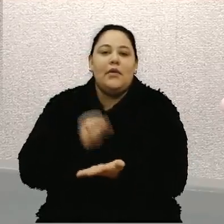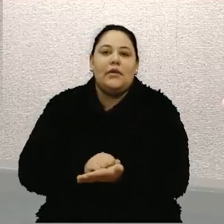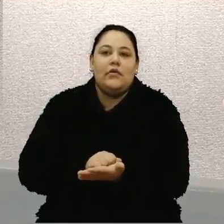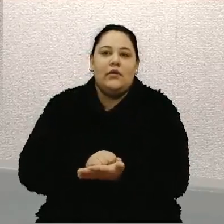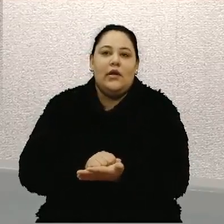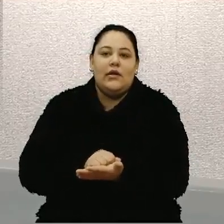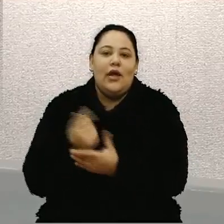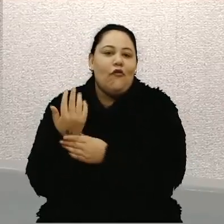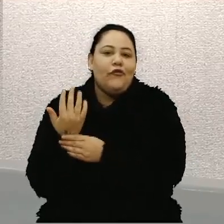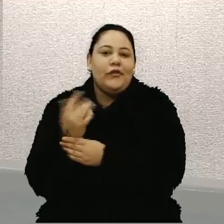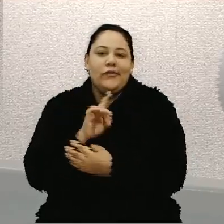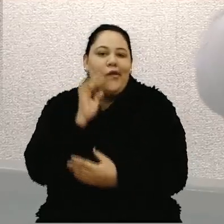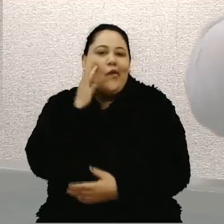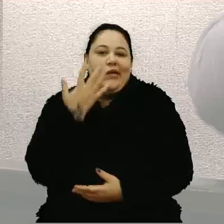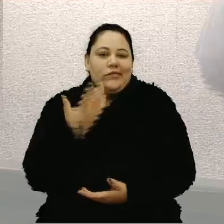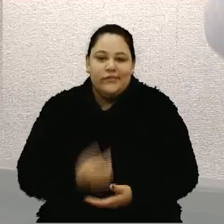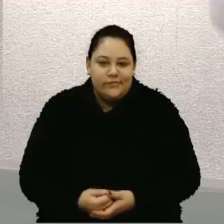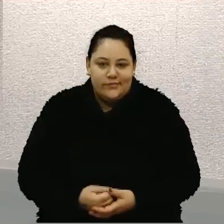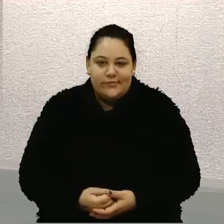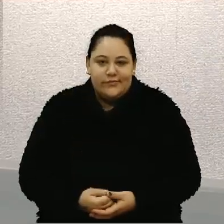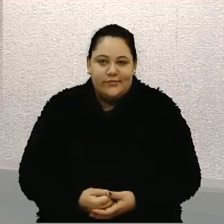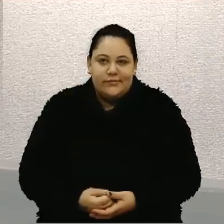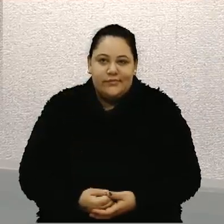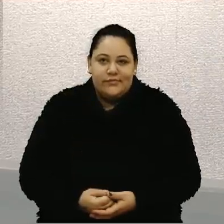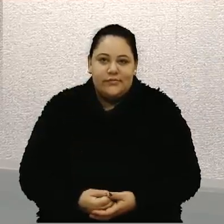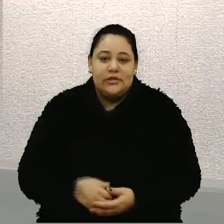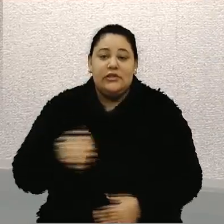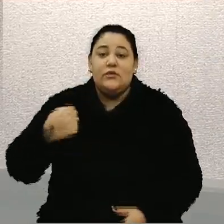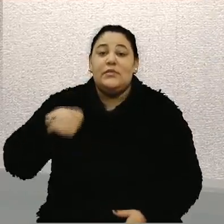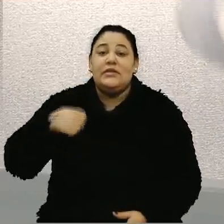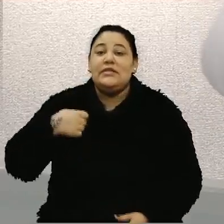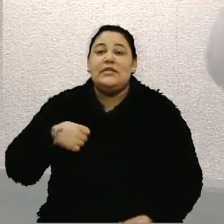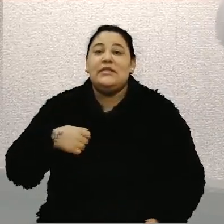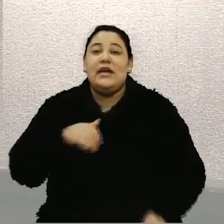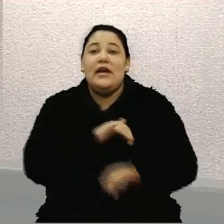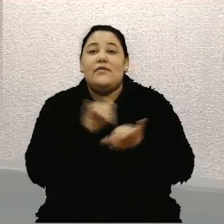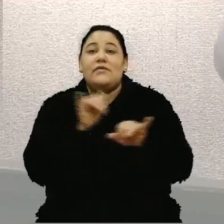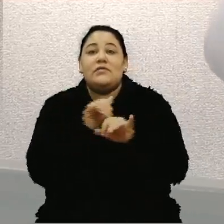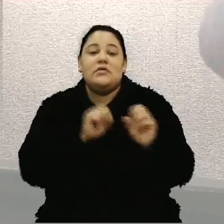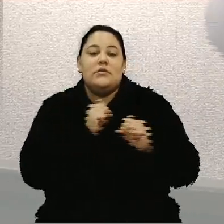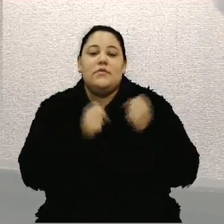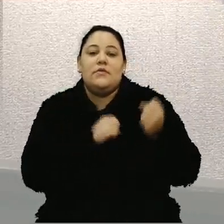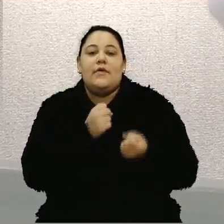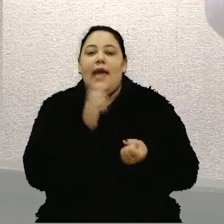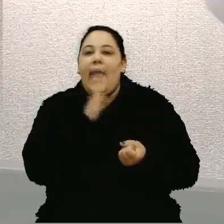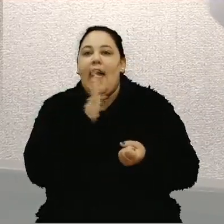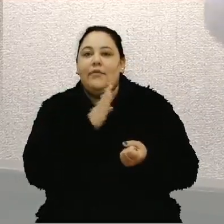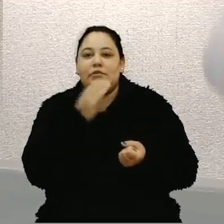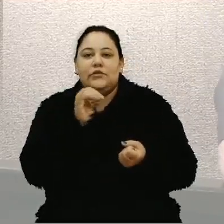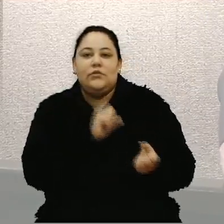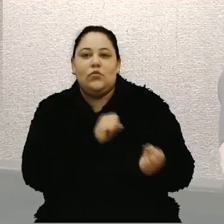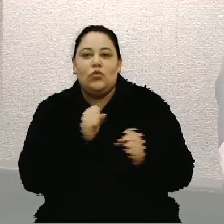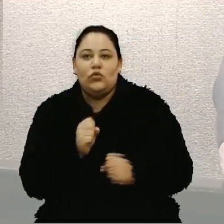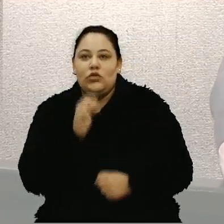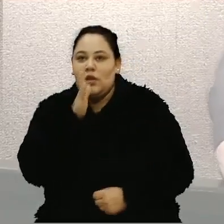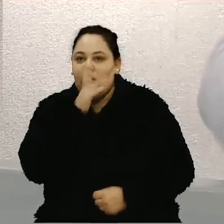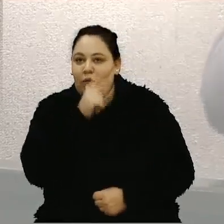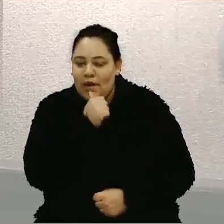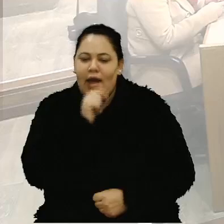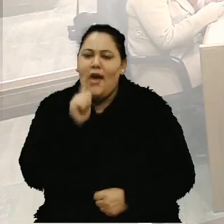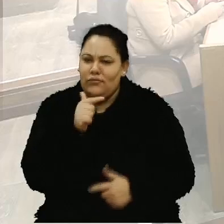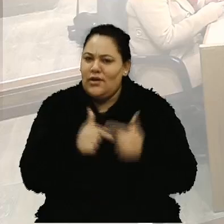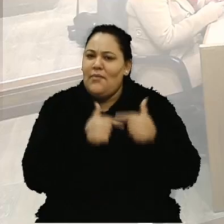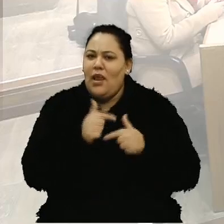vai acontecer, né? Então, não precisa gerar toda essa ânsia de que vai ser logo, se pode demorar, é um processo longo. Obrigado,